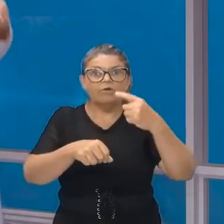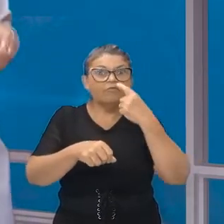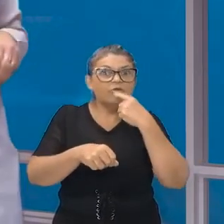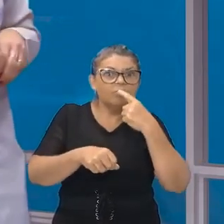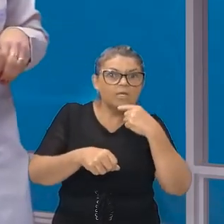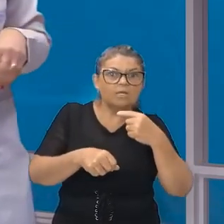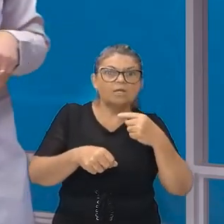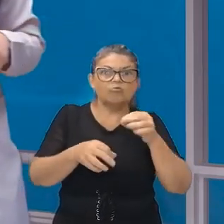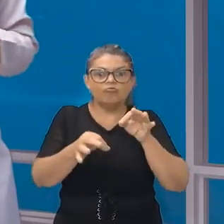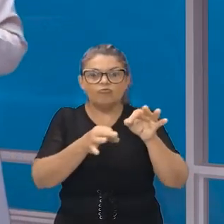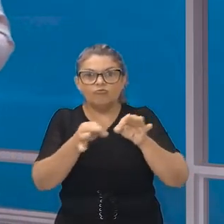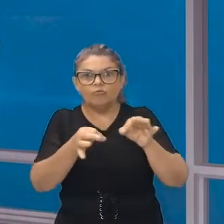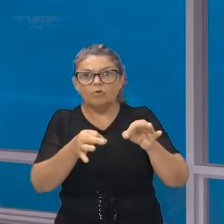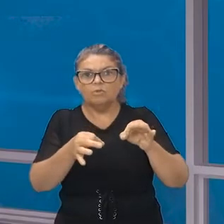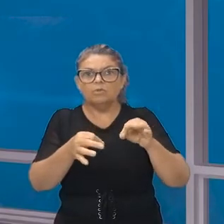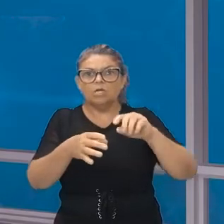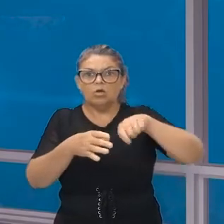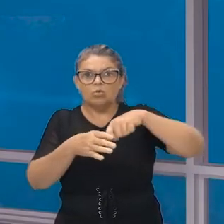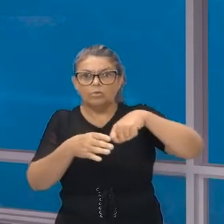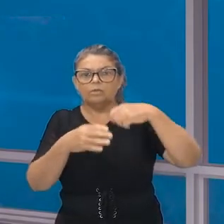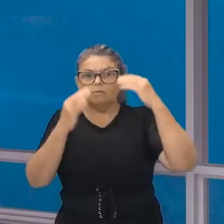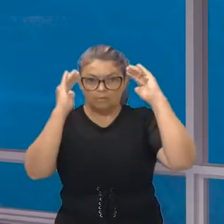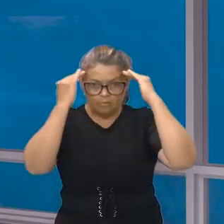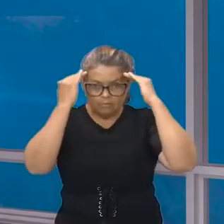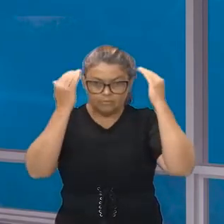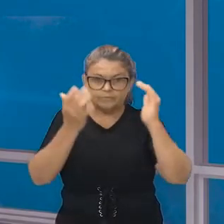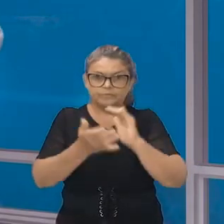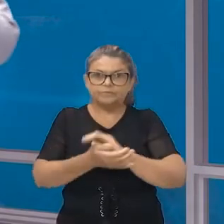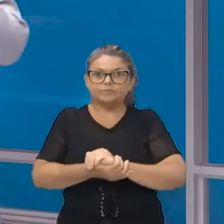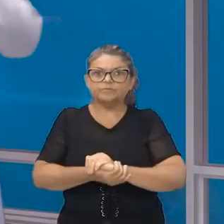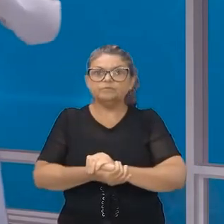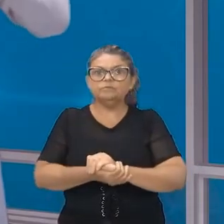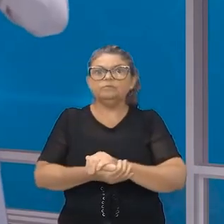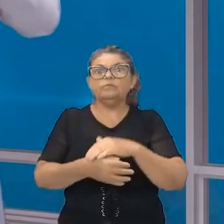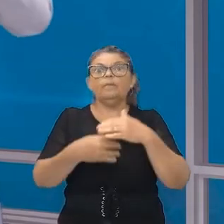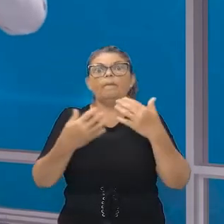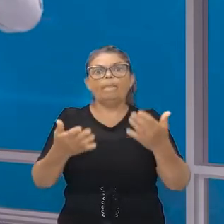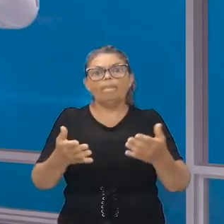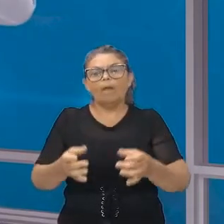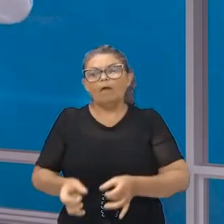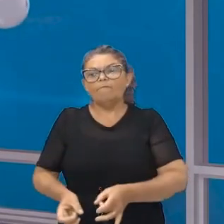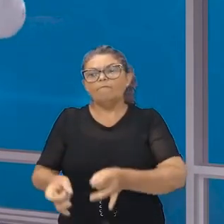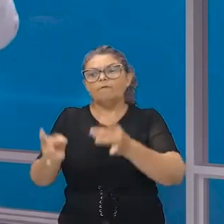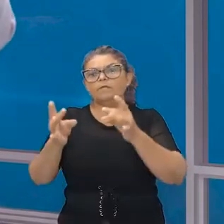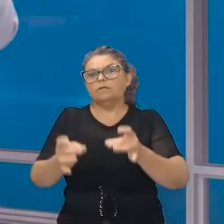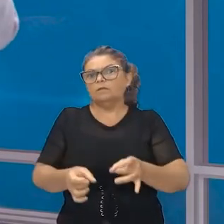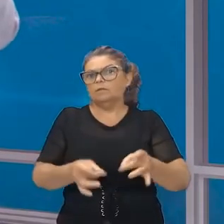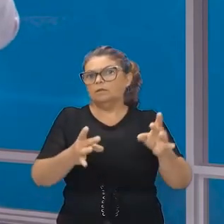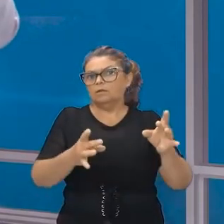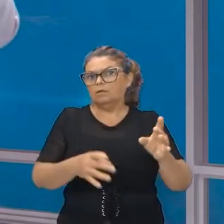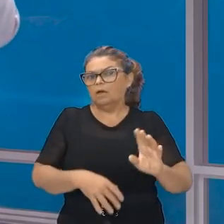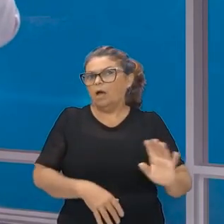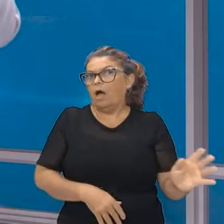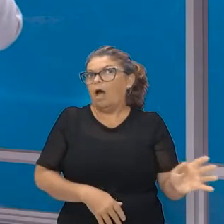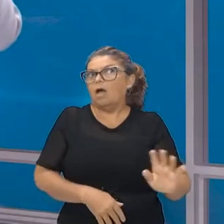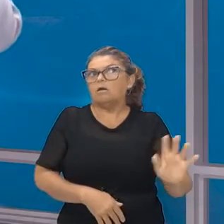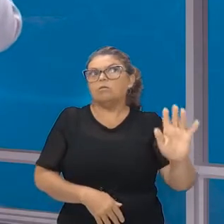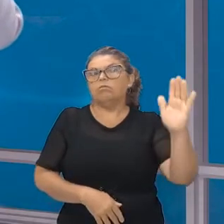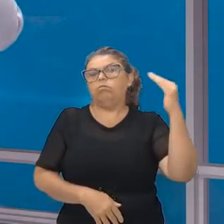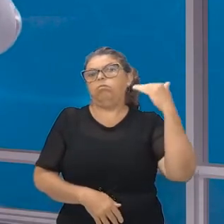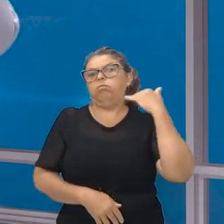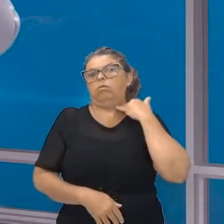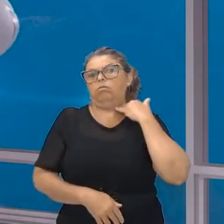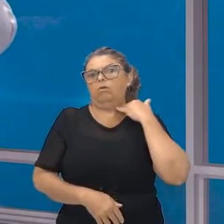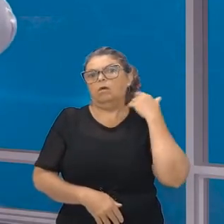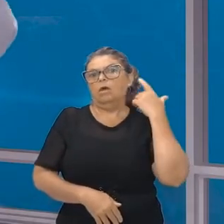que quando os italianos começaram a ter acesso a esse comércio pelo mar Mediterrâneo, eles vendiam num preço muito alto. Então,